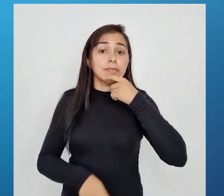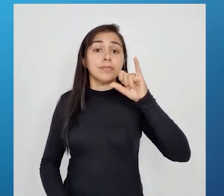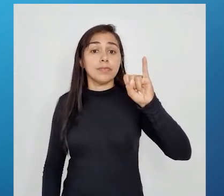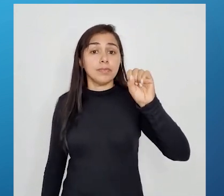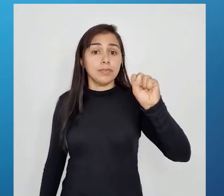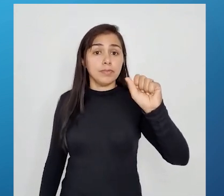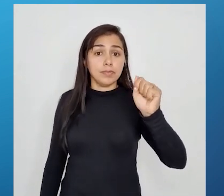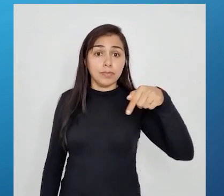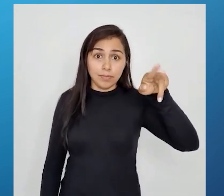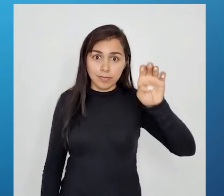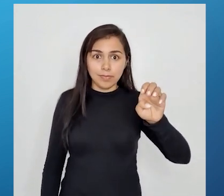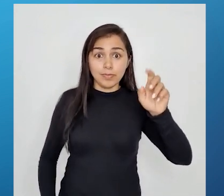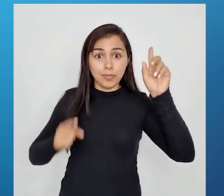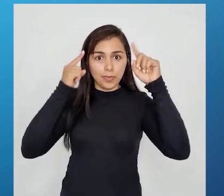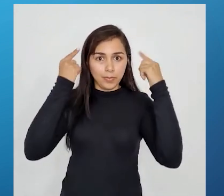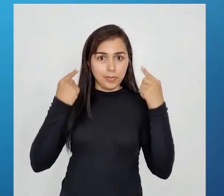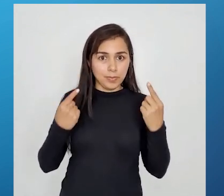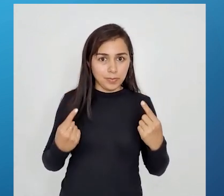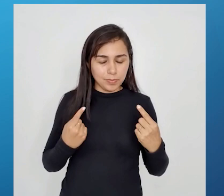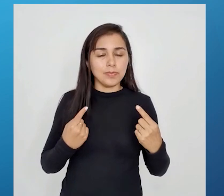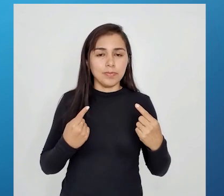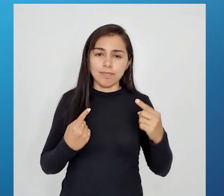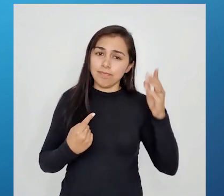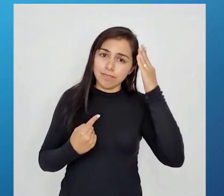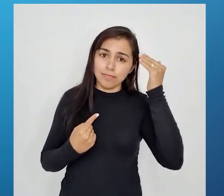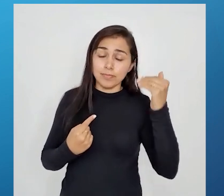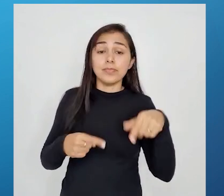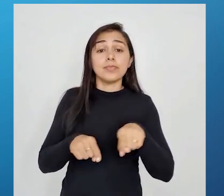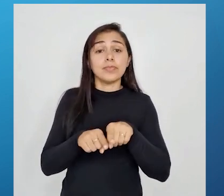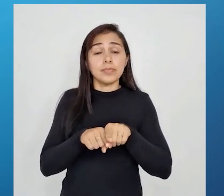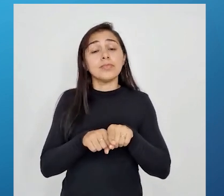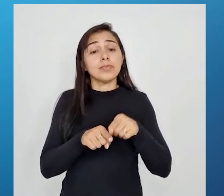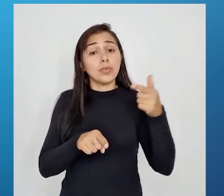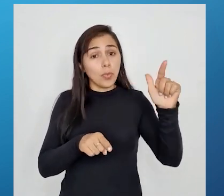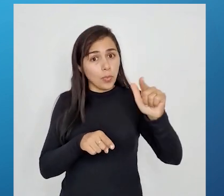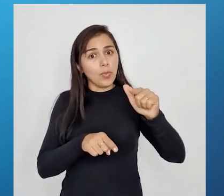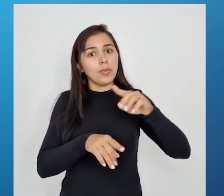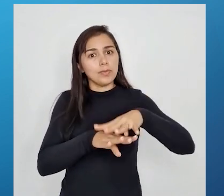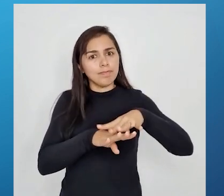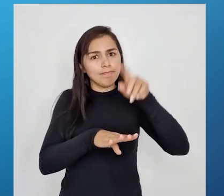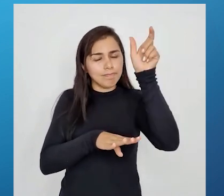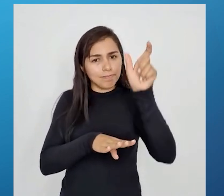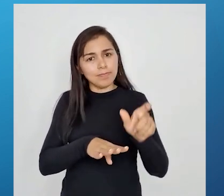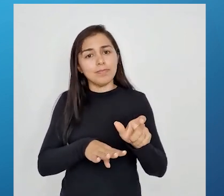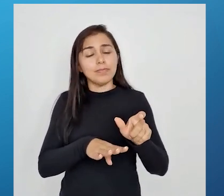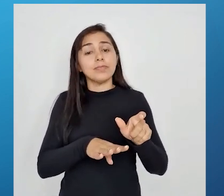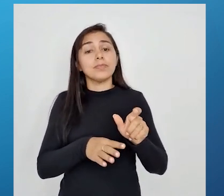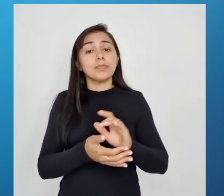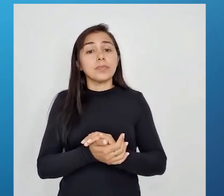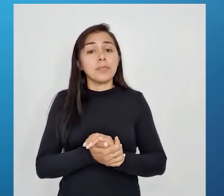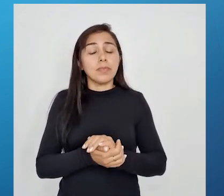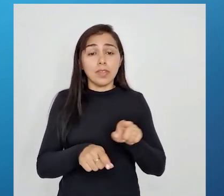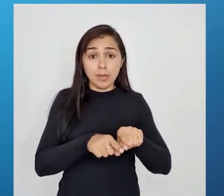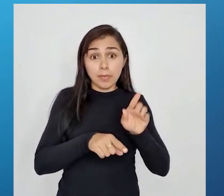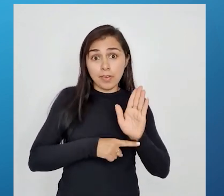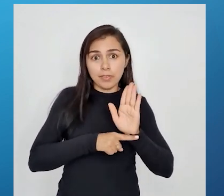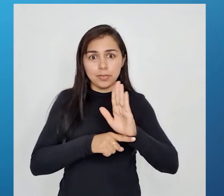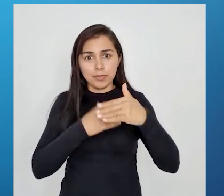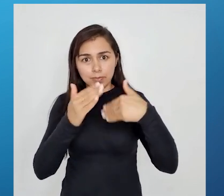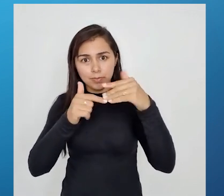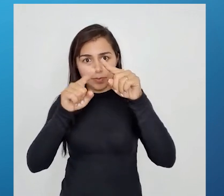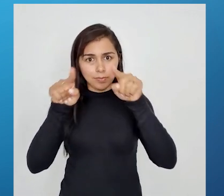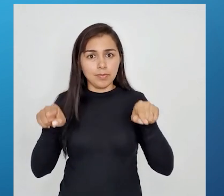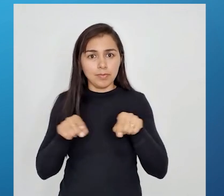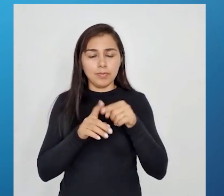da matemática, e do matemático suíço Leonhard Euler, também outro gigante. Na verdade, aqui só tem gigante,